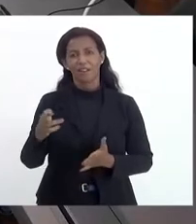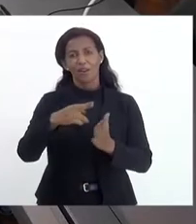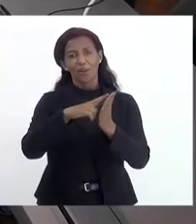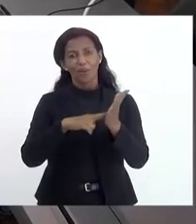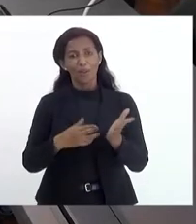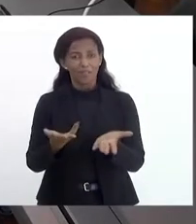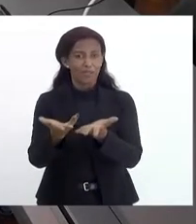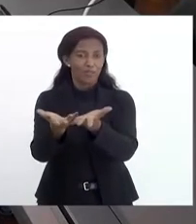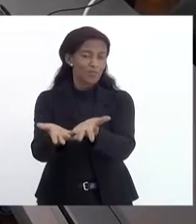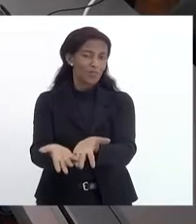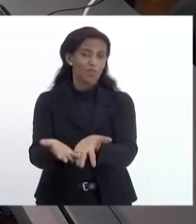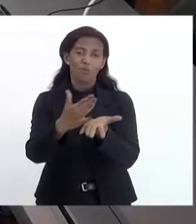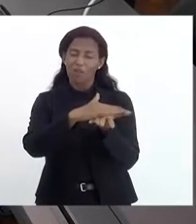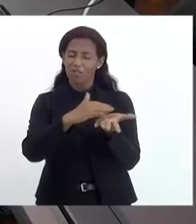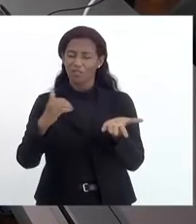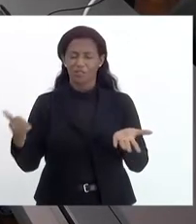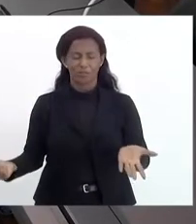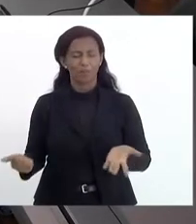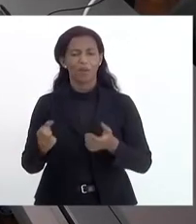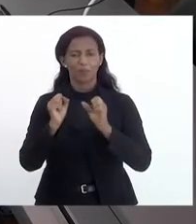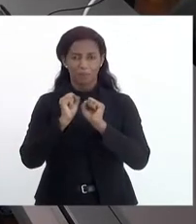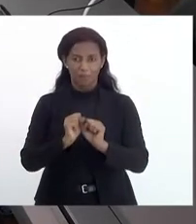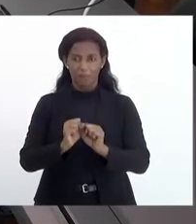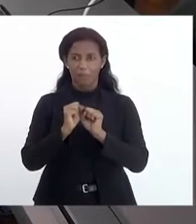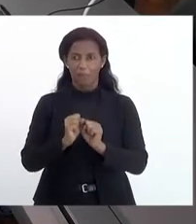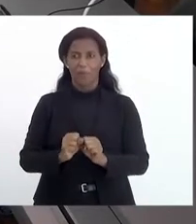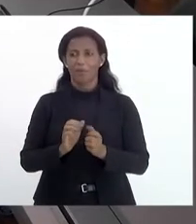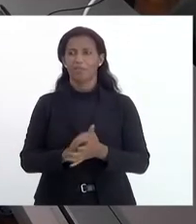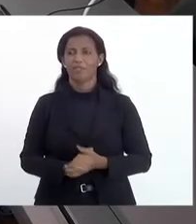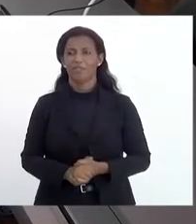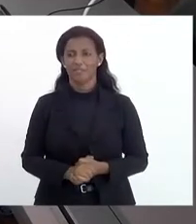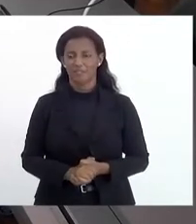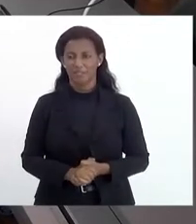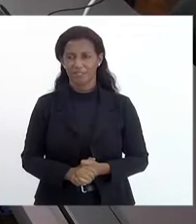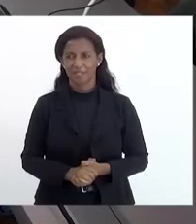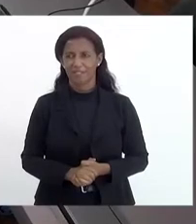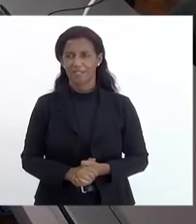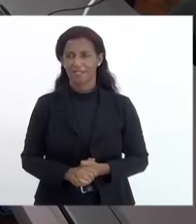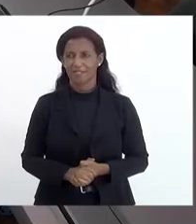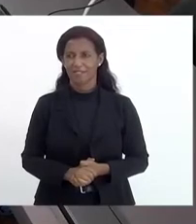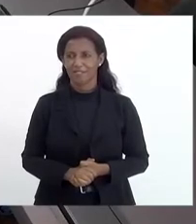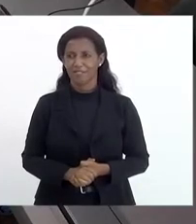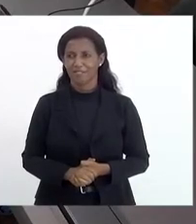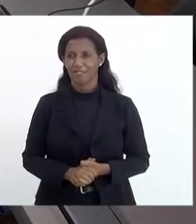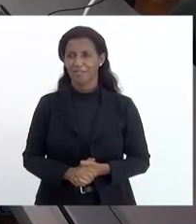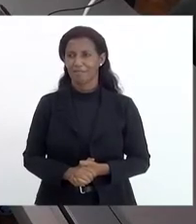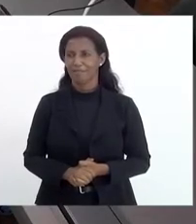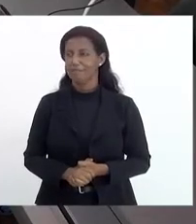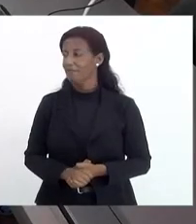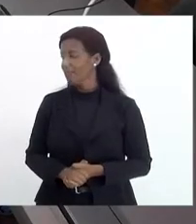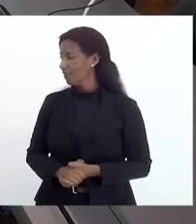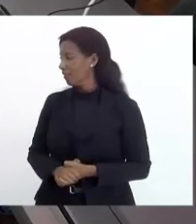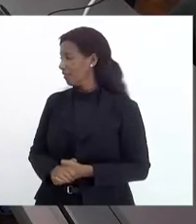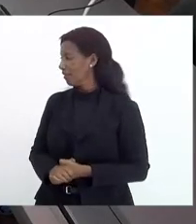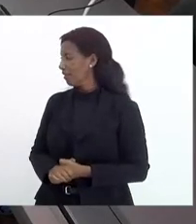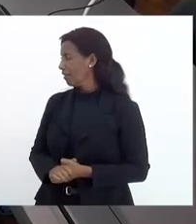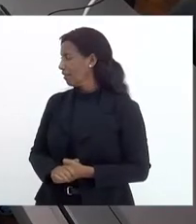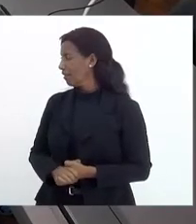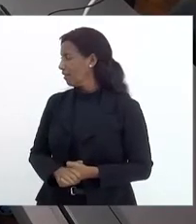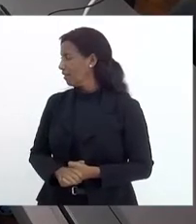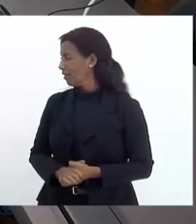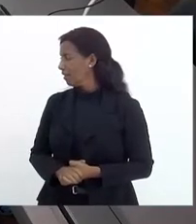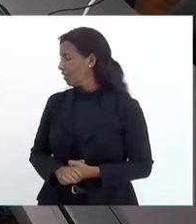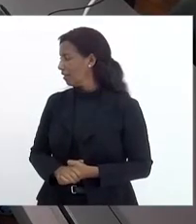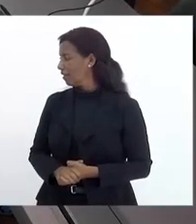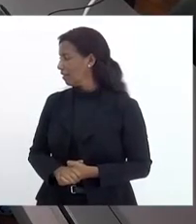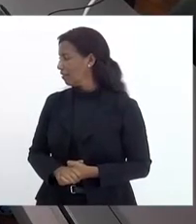Sem problema, ele retira de pauta para ver se vence a inconstitucionalidade, sim. É, a princípio, vista, não vou pedir vista, moção, é. Mas a princípio assiste